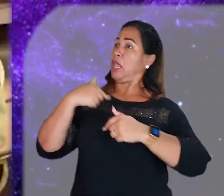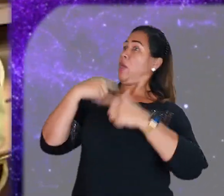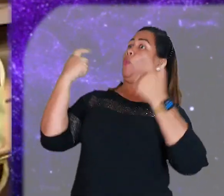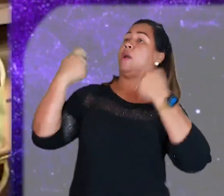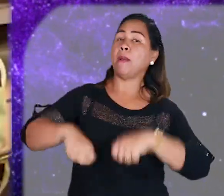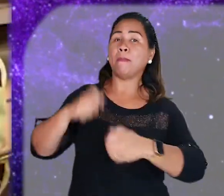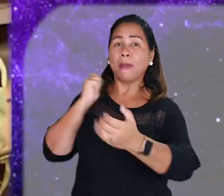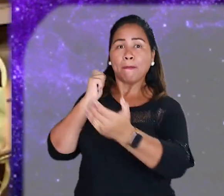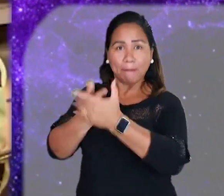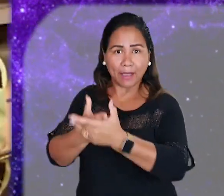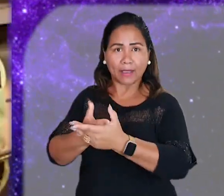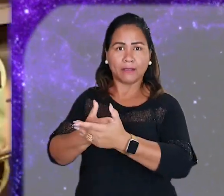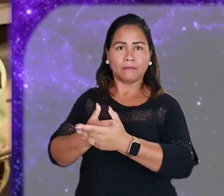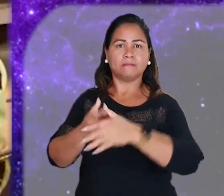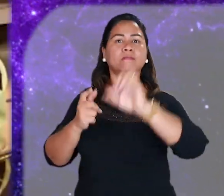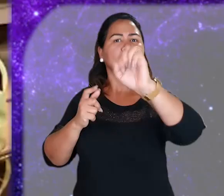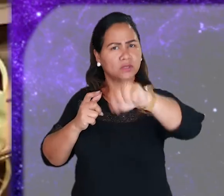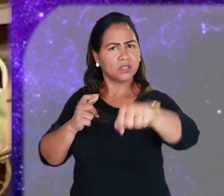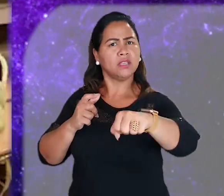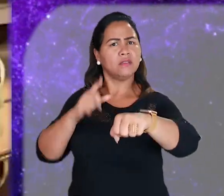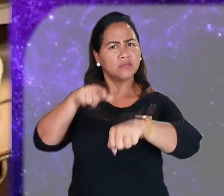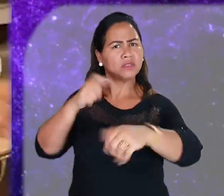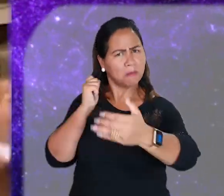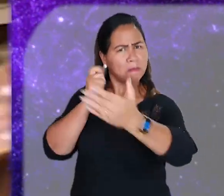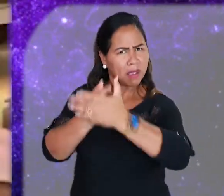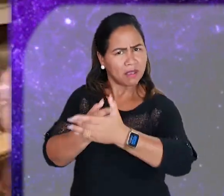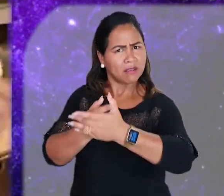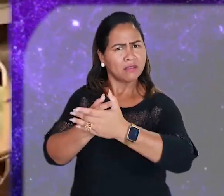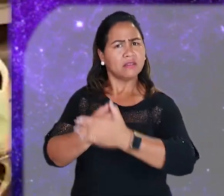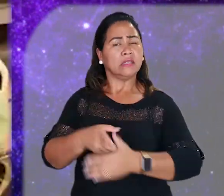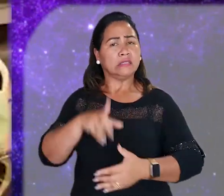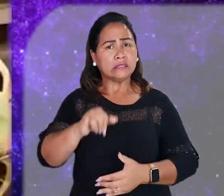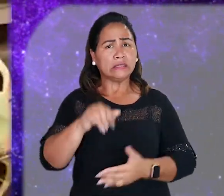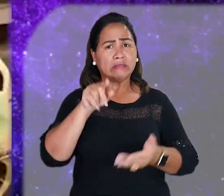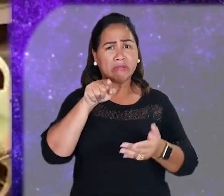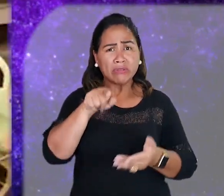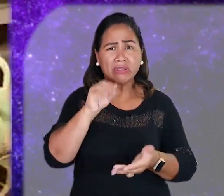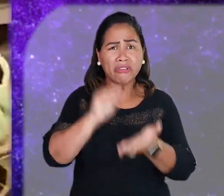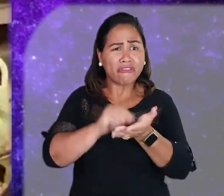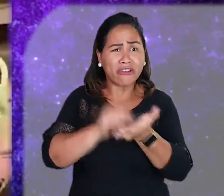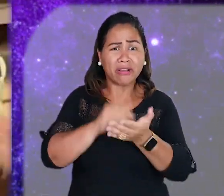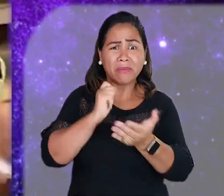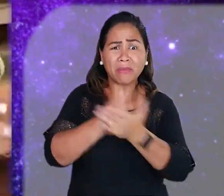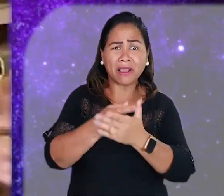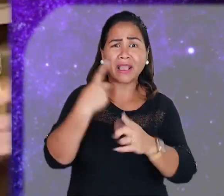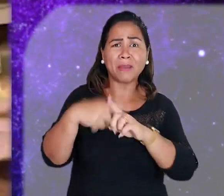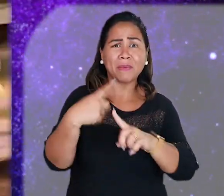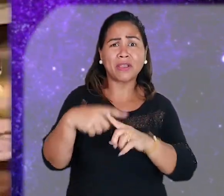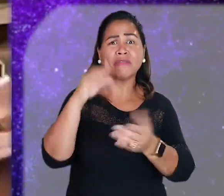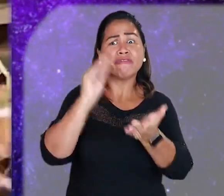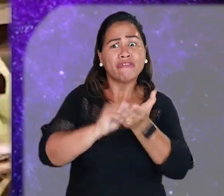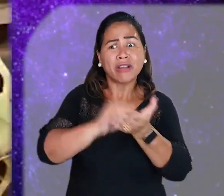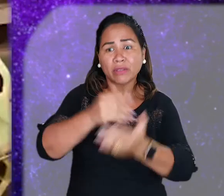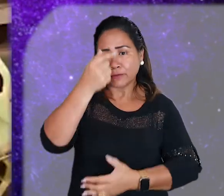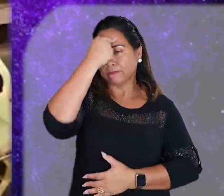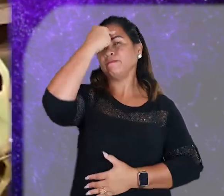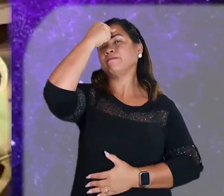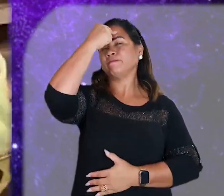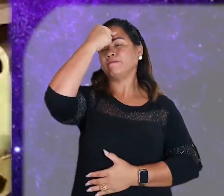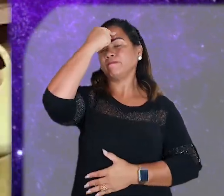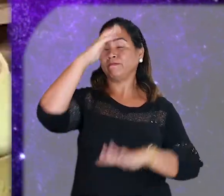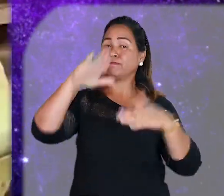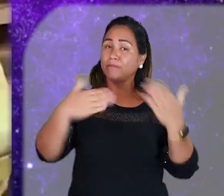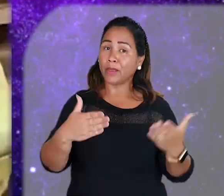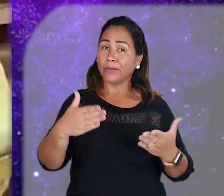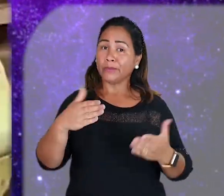isso você paga É lógico que você paga você não paga por falta de consciência você não resolve essa história por falta de consciência apenas isso